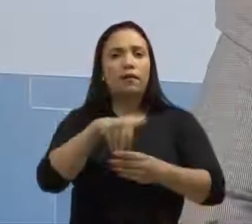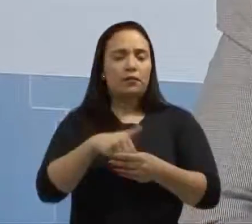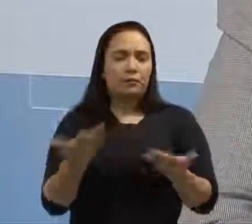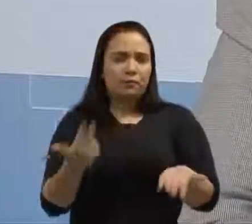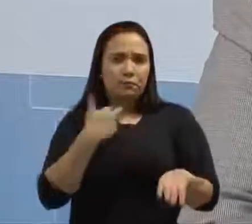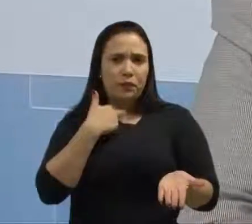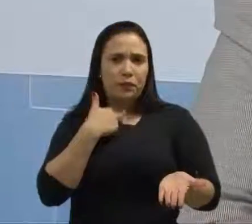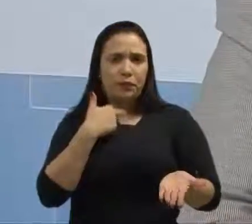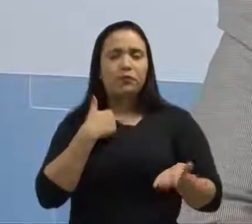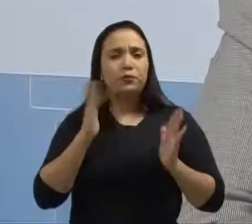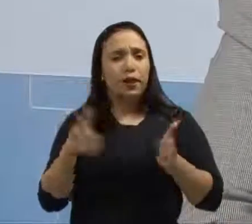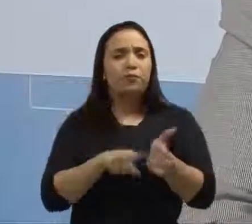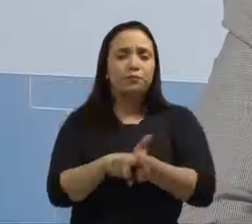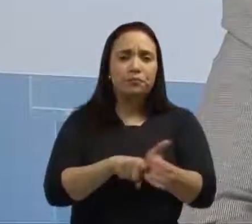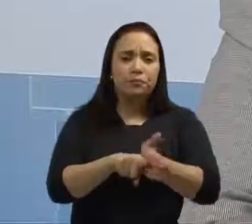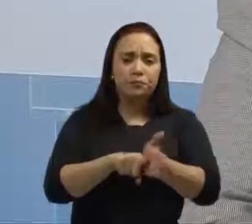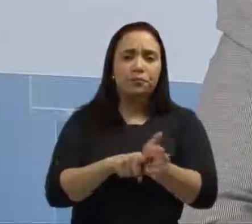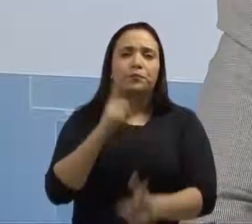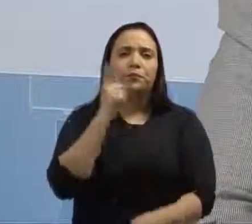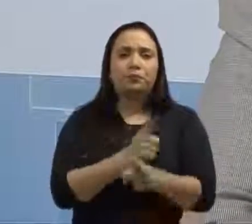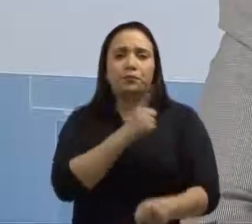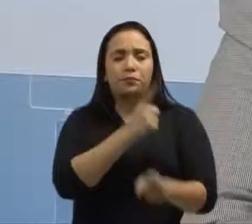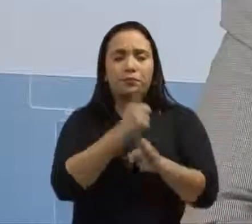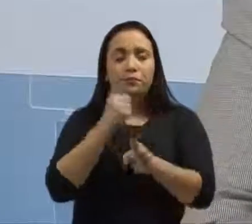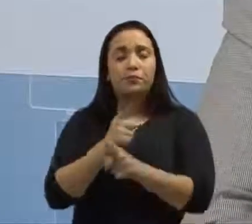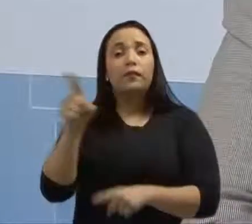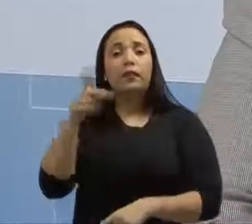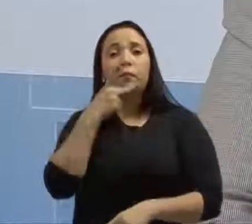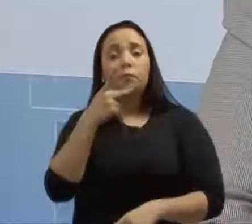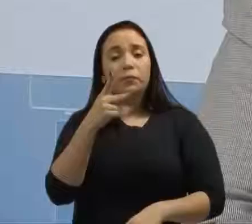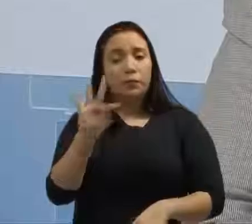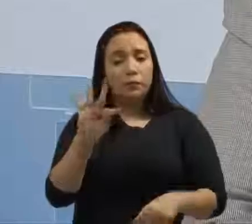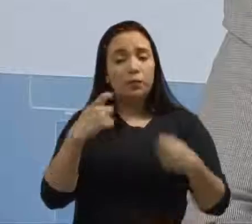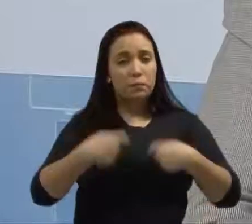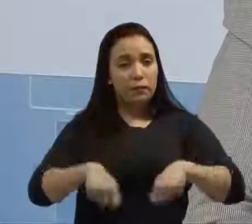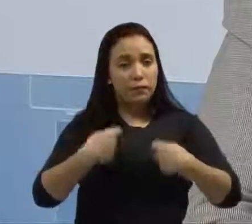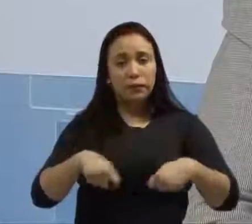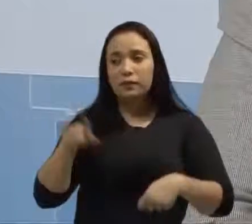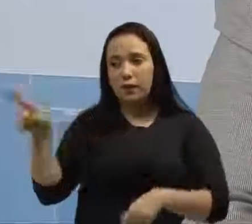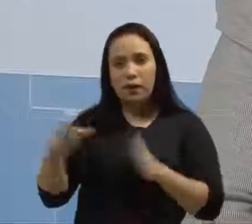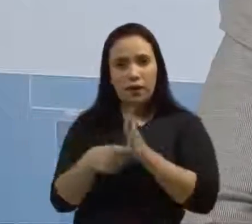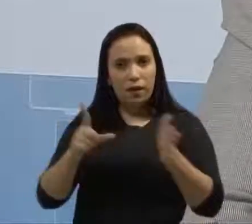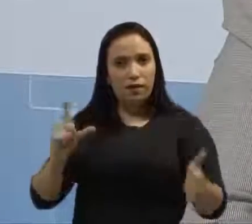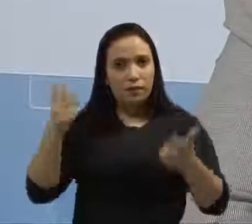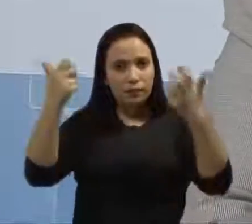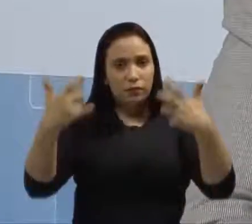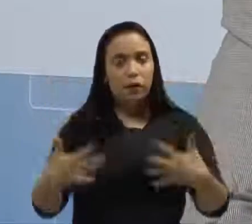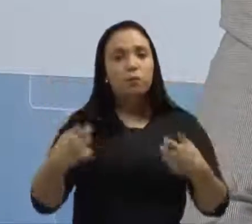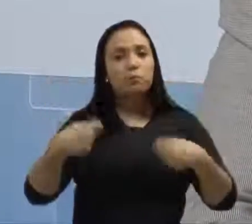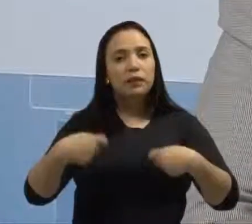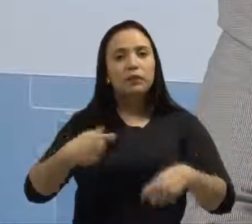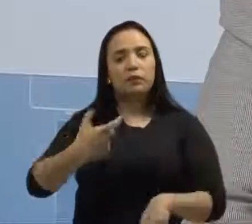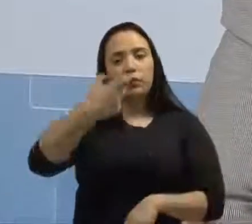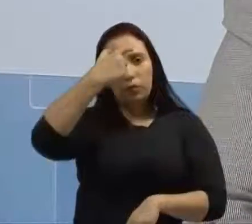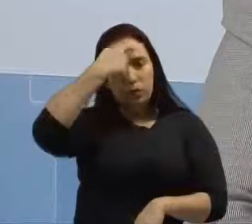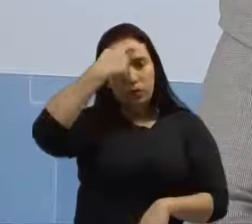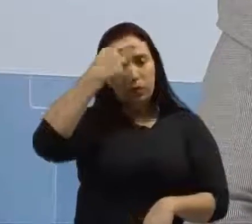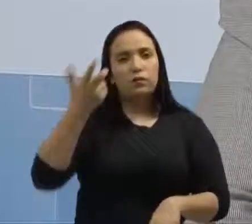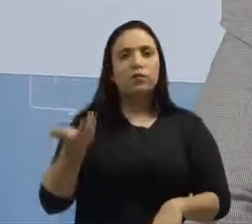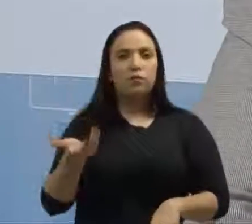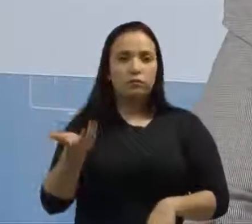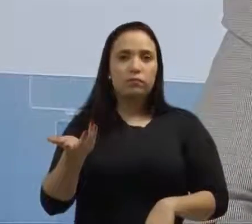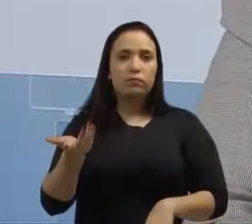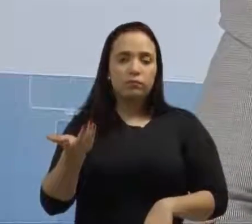seja queimado, né? É de lascar. Então, o que precisa que o PT tenha, é como o Luiz colocou claramente, é voltar à